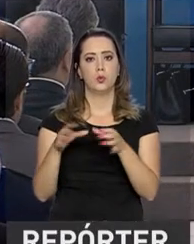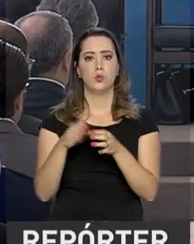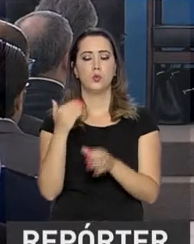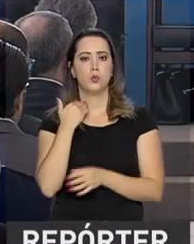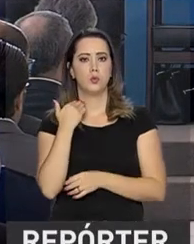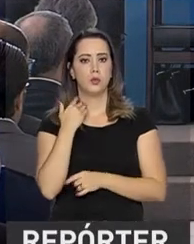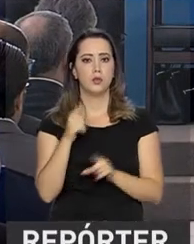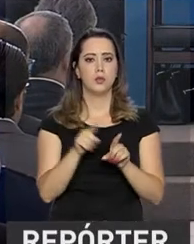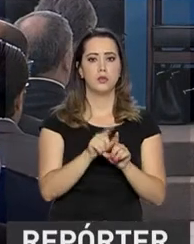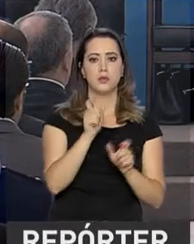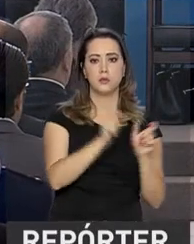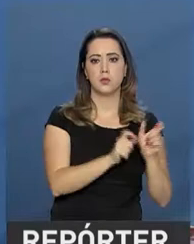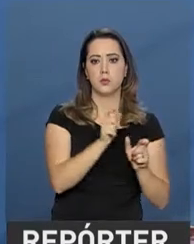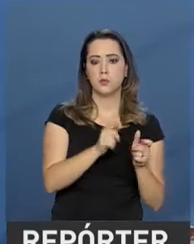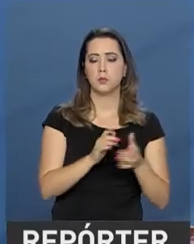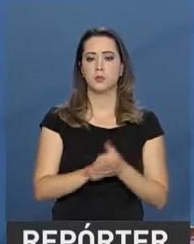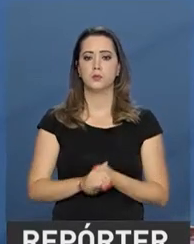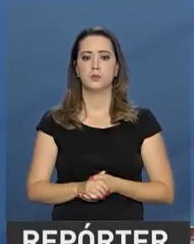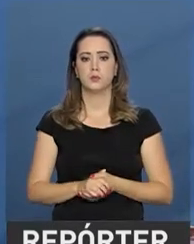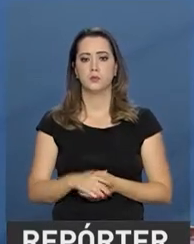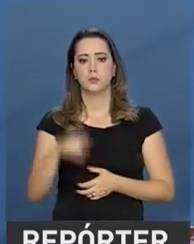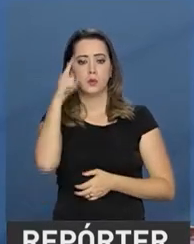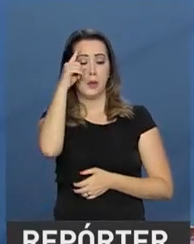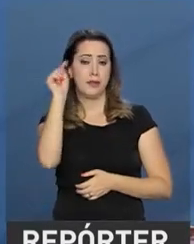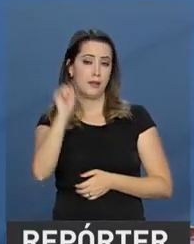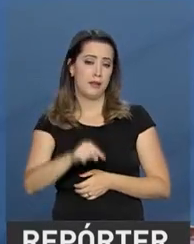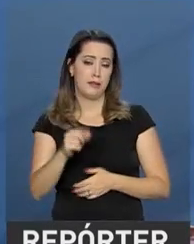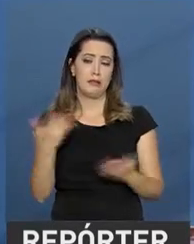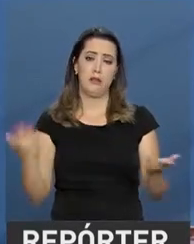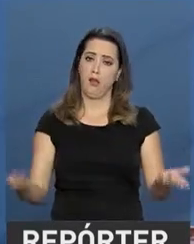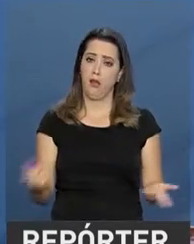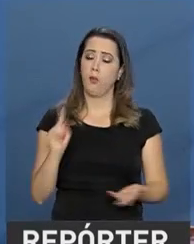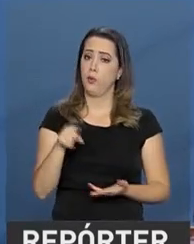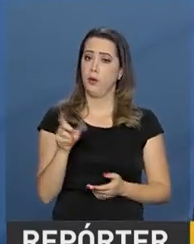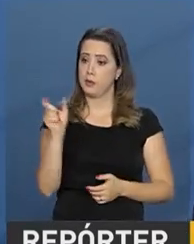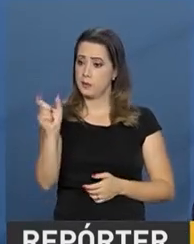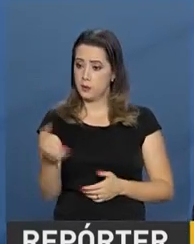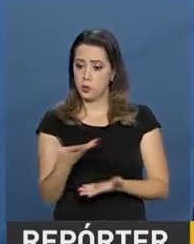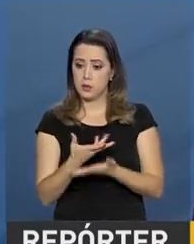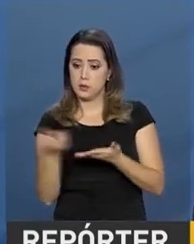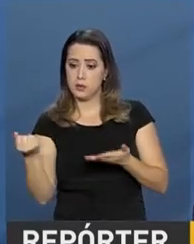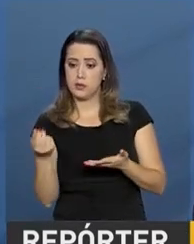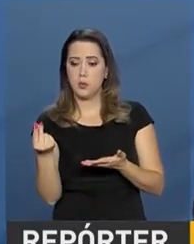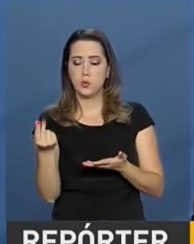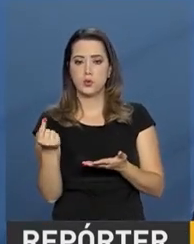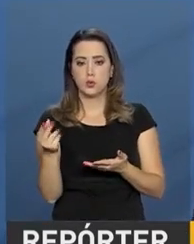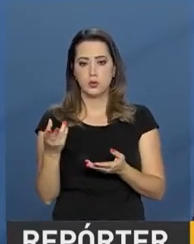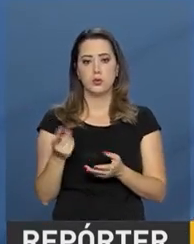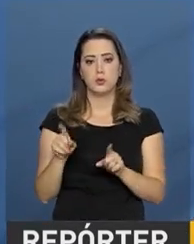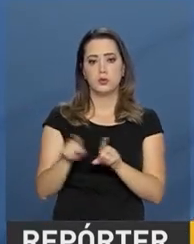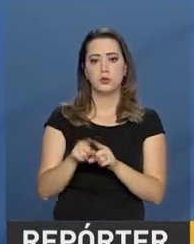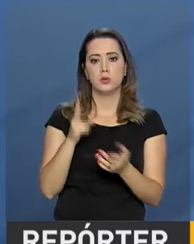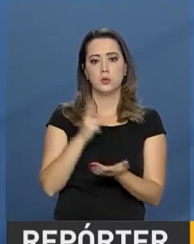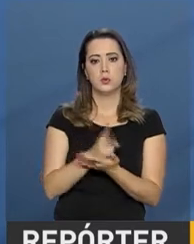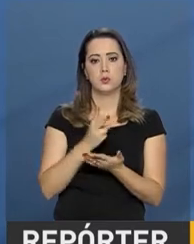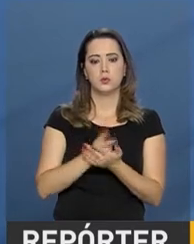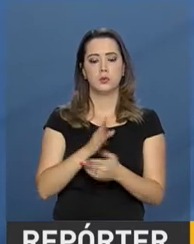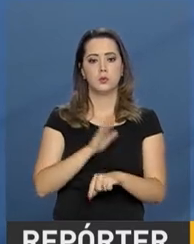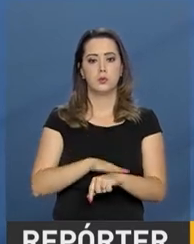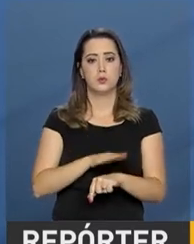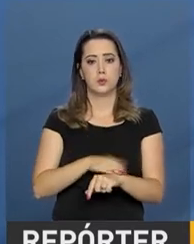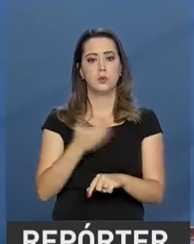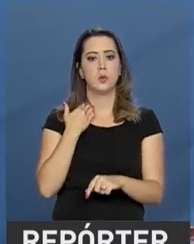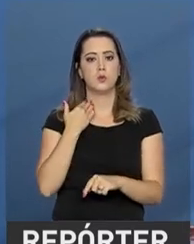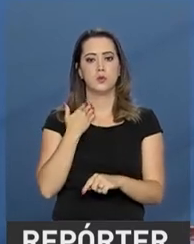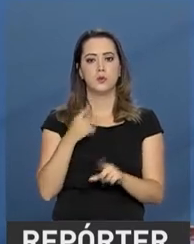bancos e poupadores a idéia é que esses computadores hoje recebam esses recursos e ao mesmo tempo as